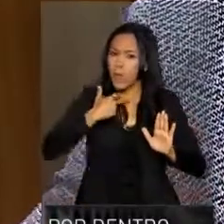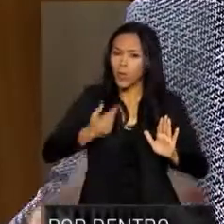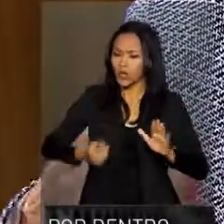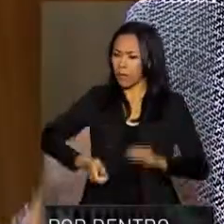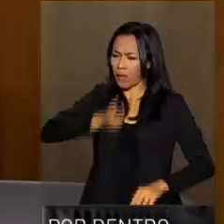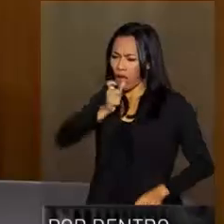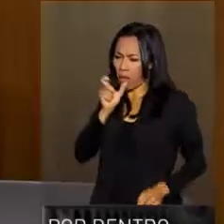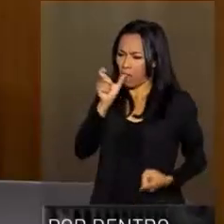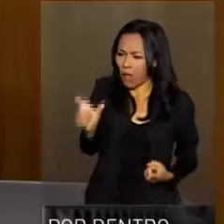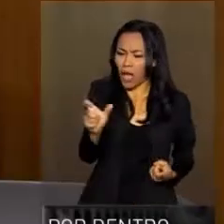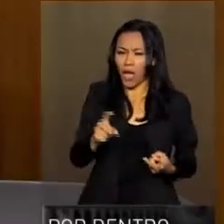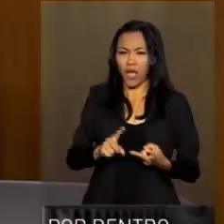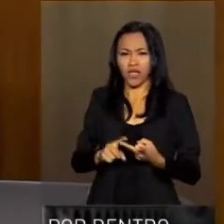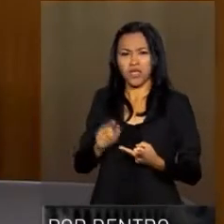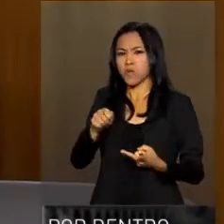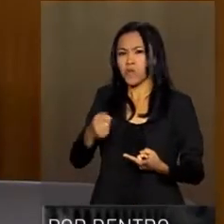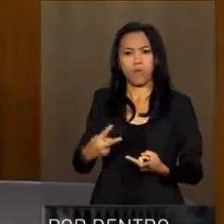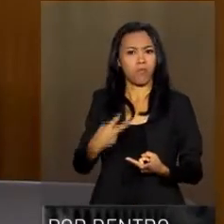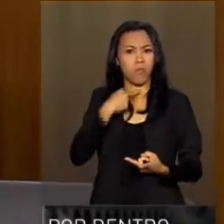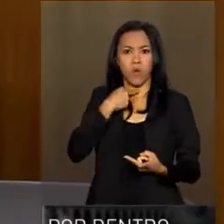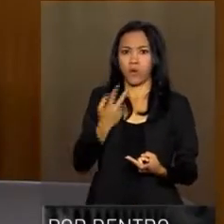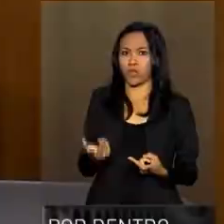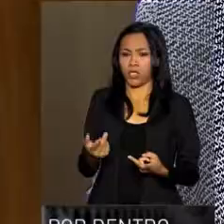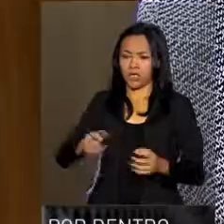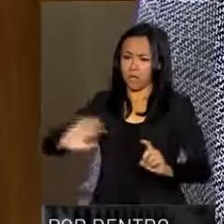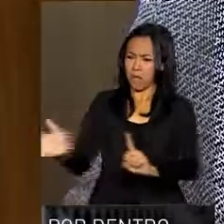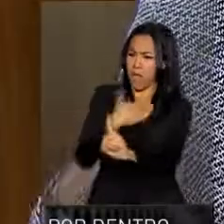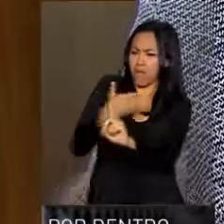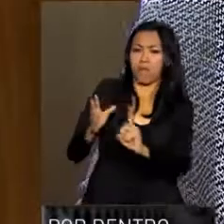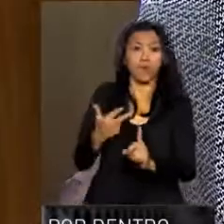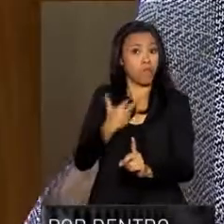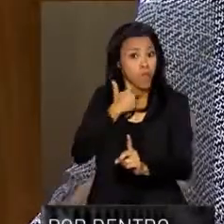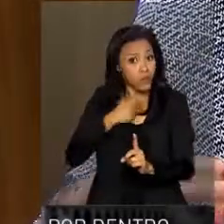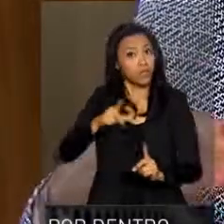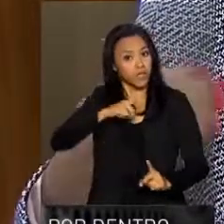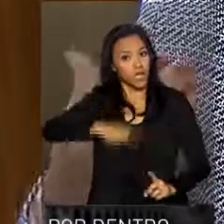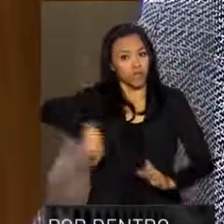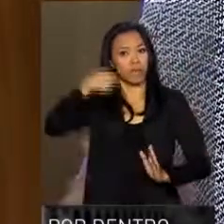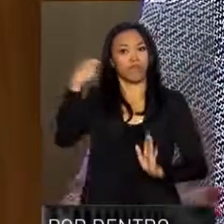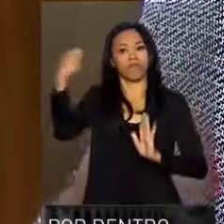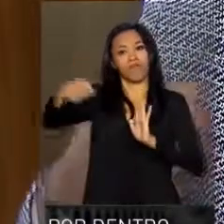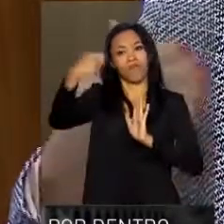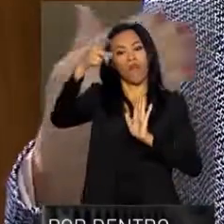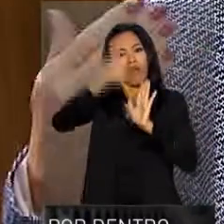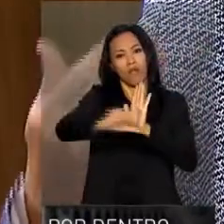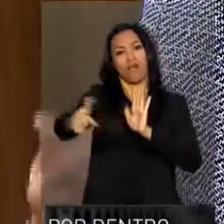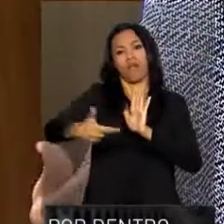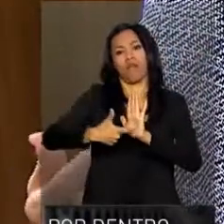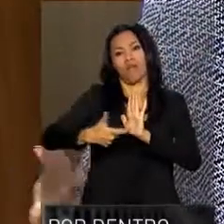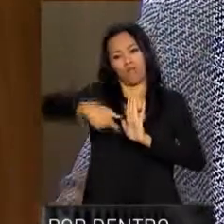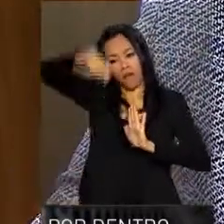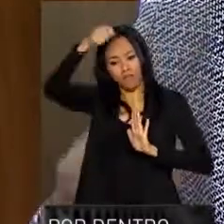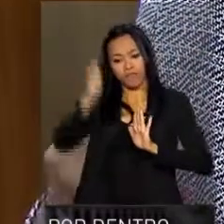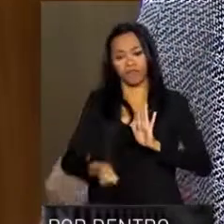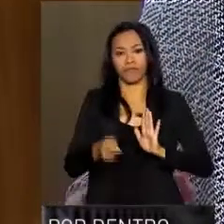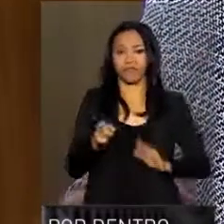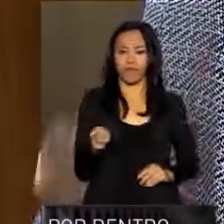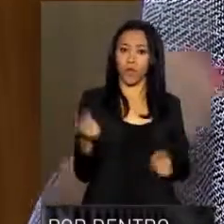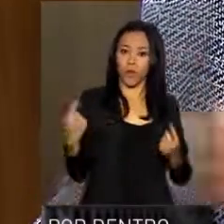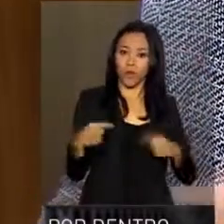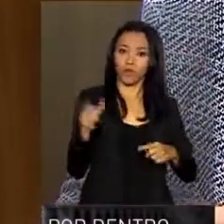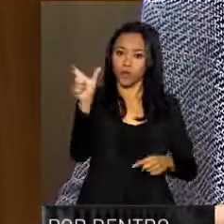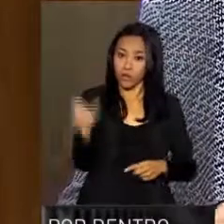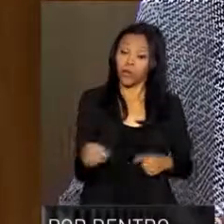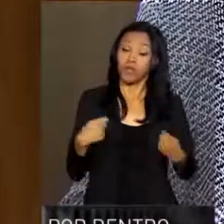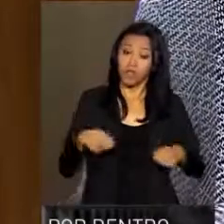moralmente você não pode fazer isso que você punido você agora e aí para isso nós temos que trabalhar também a questão dos